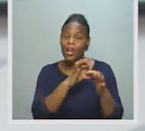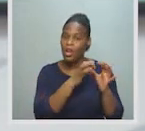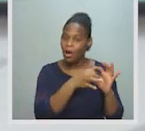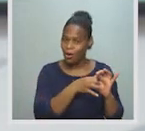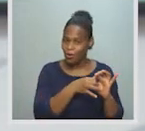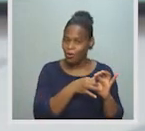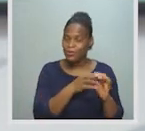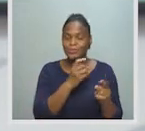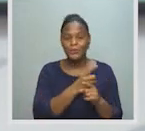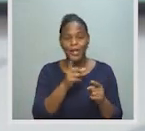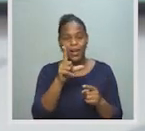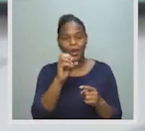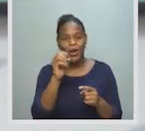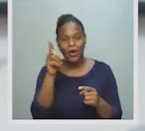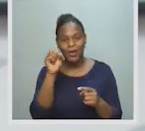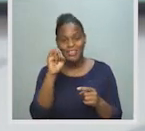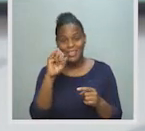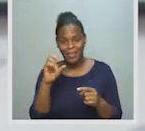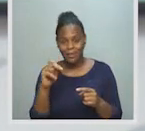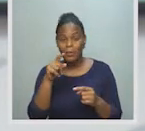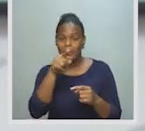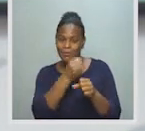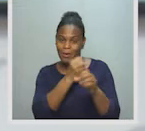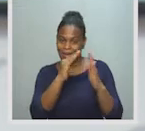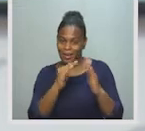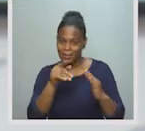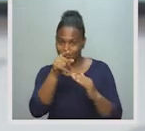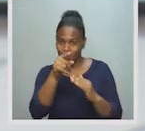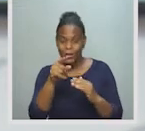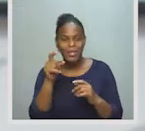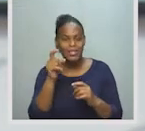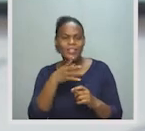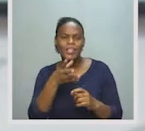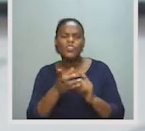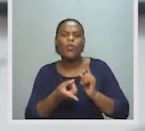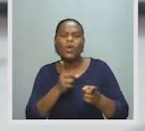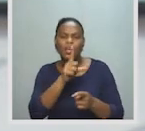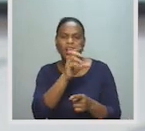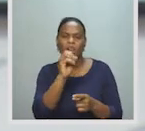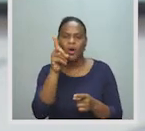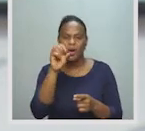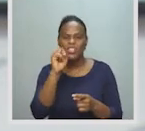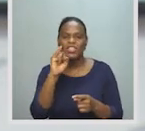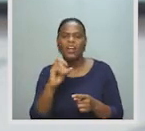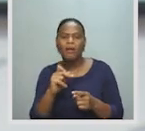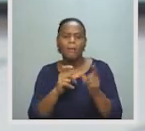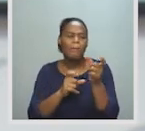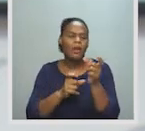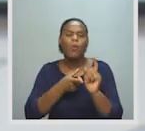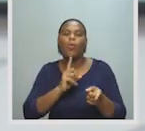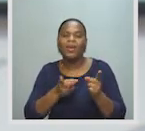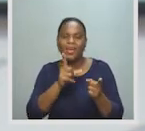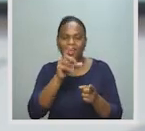a lógica. Por isso eu vou deixar-vos um trabalho que é para fazer em casa, que é define lógica. Qual é